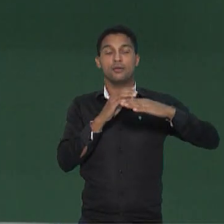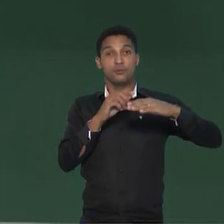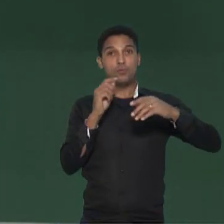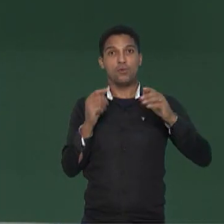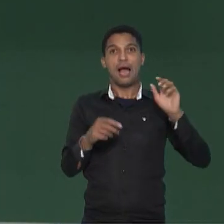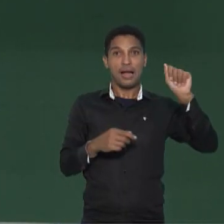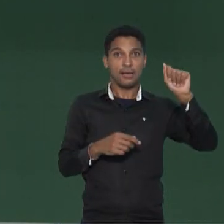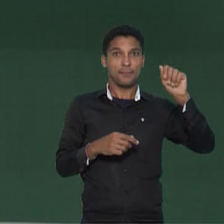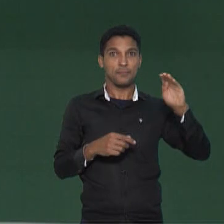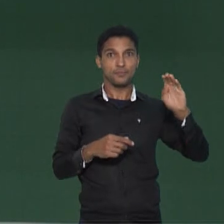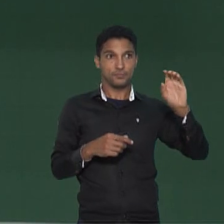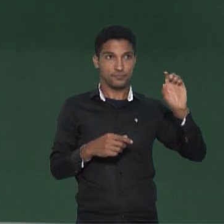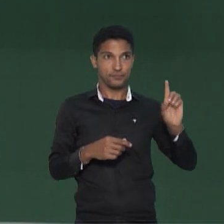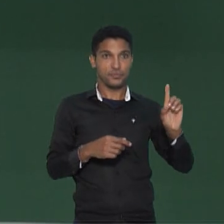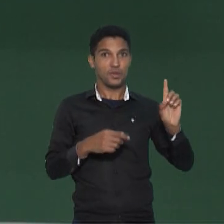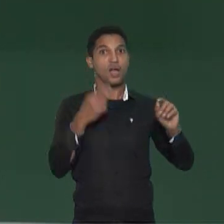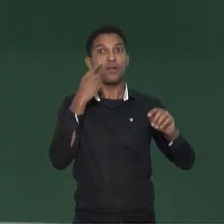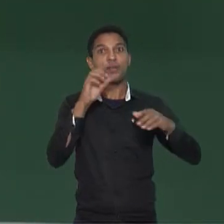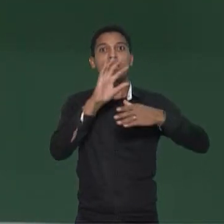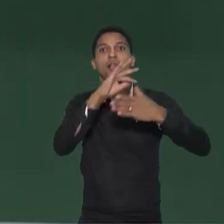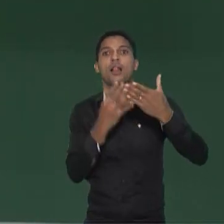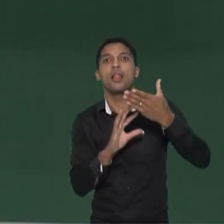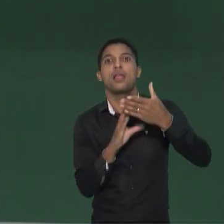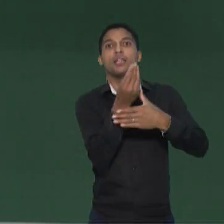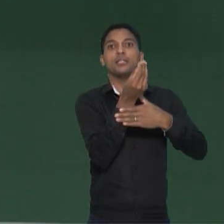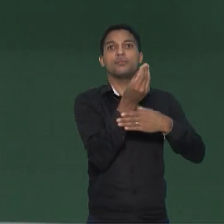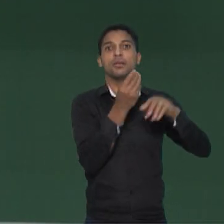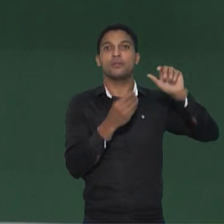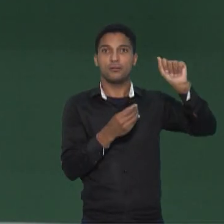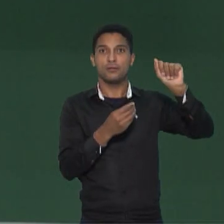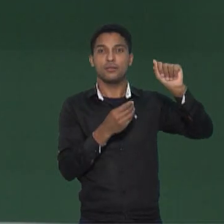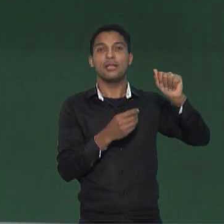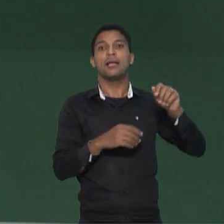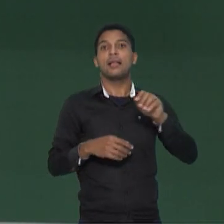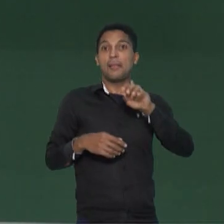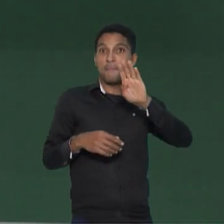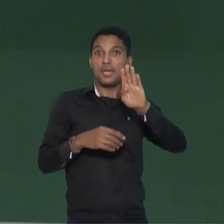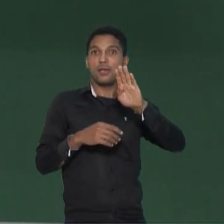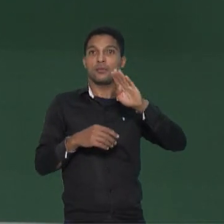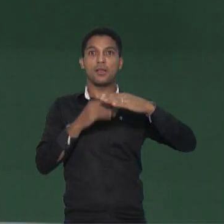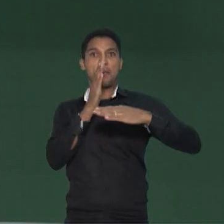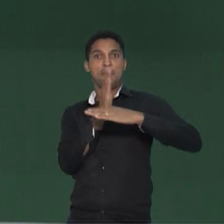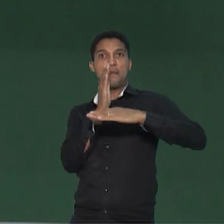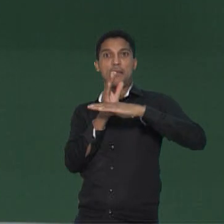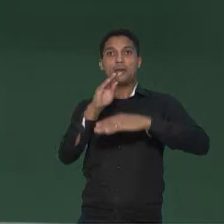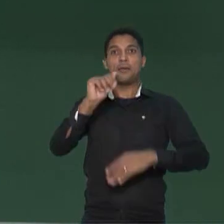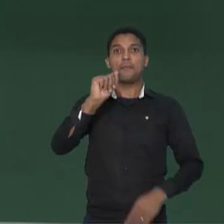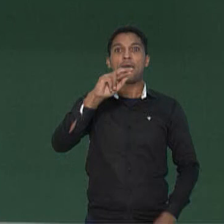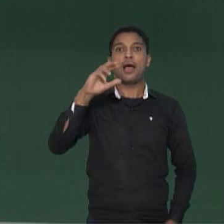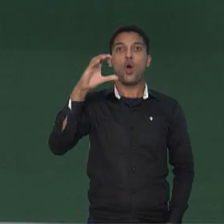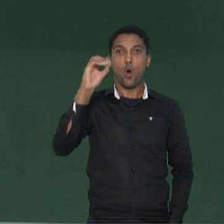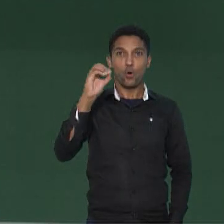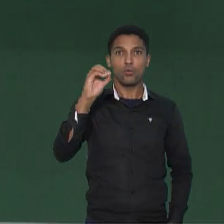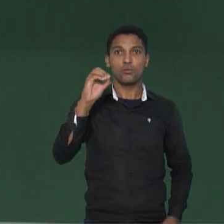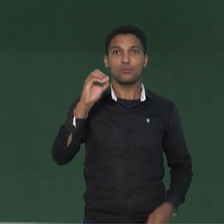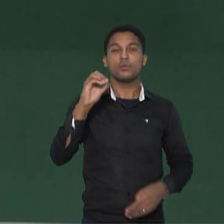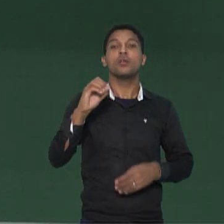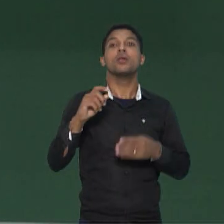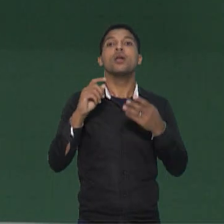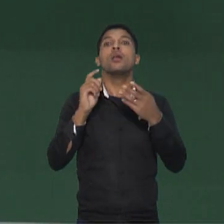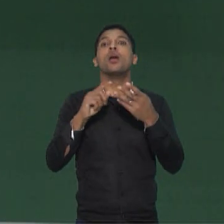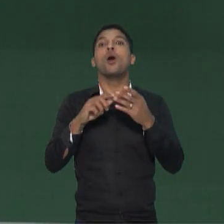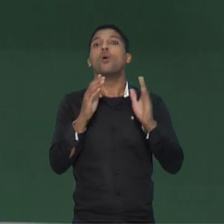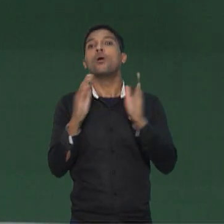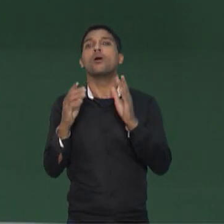C, Neoclassicismo, tá? Então, tá aí, eu te passei 3 obras para você pensar, tá? E a